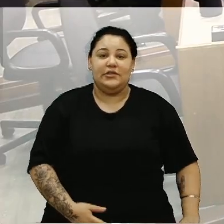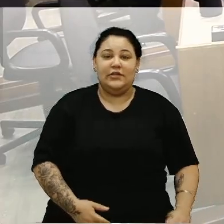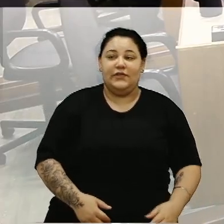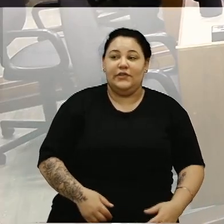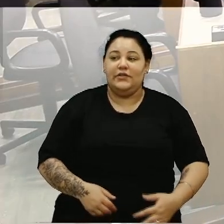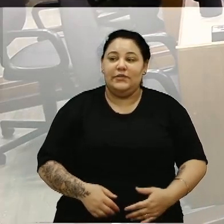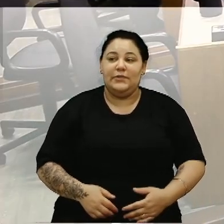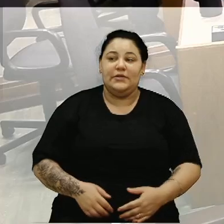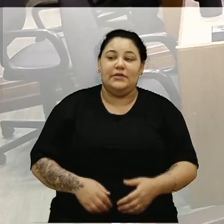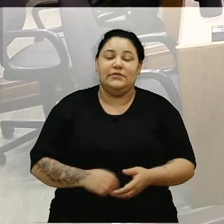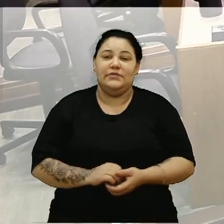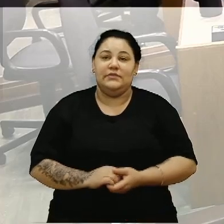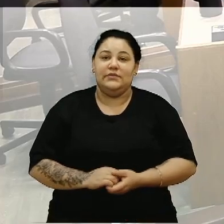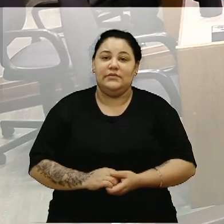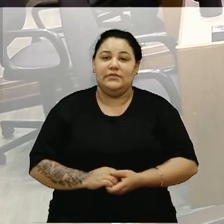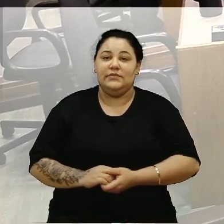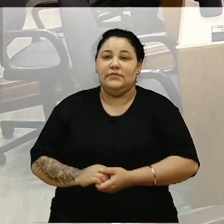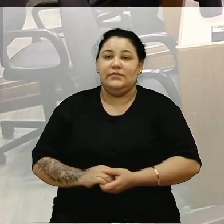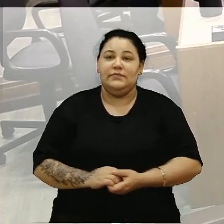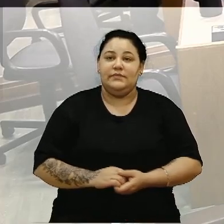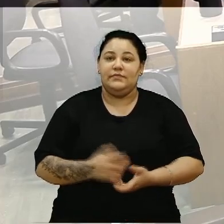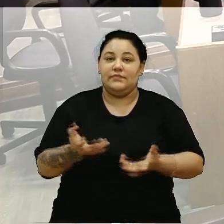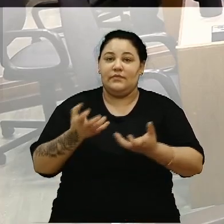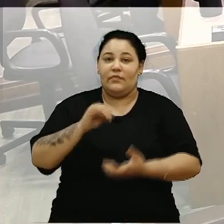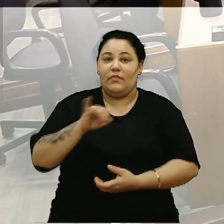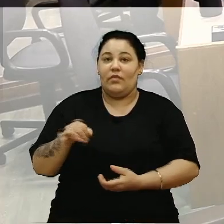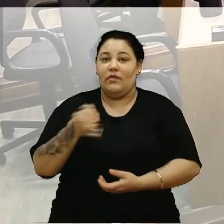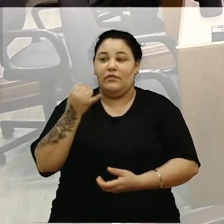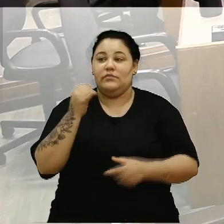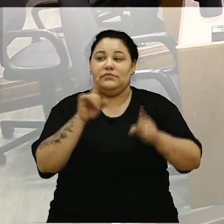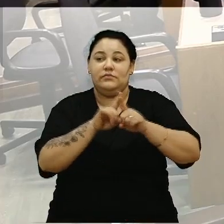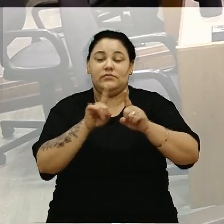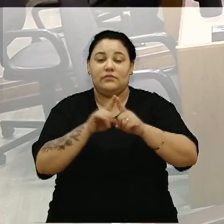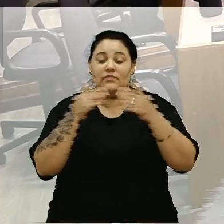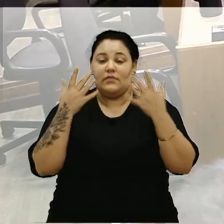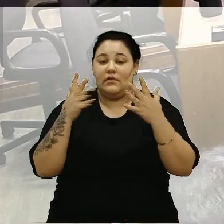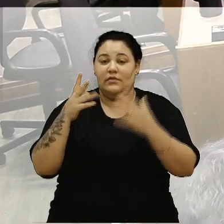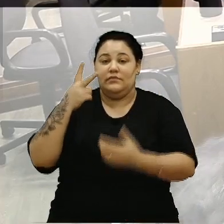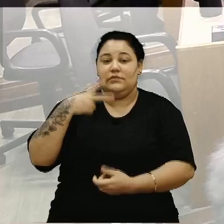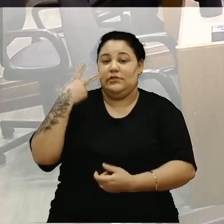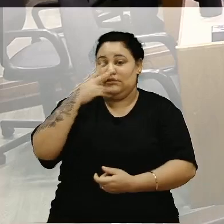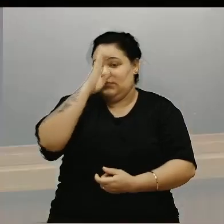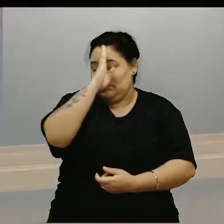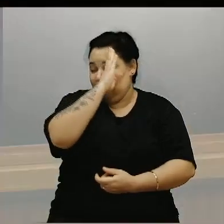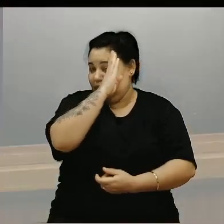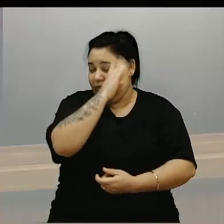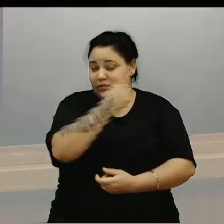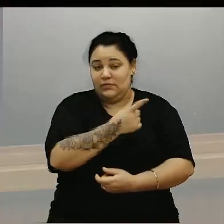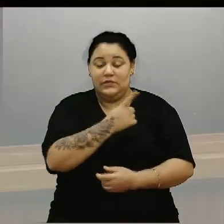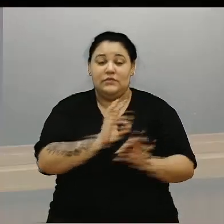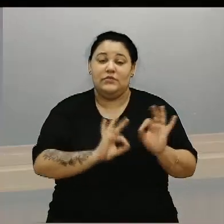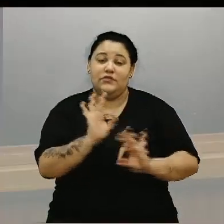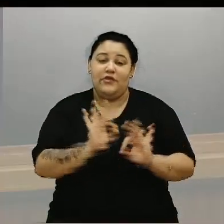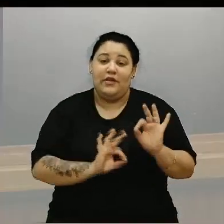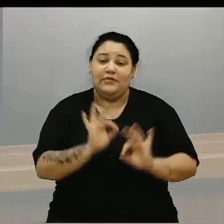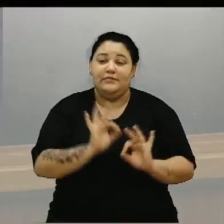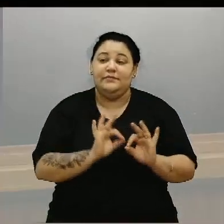Eu também quero aproveitar, parabenizar o vereador Bortola por esse projeto,